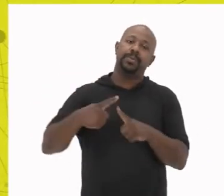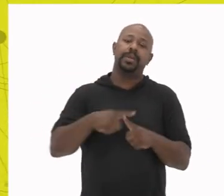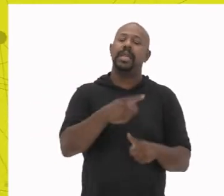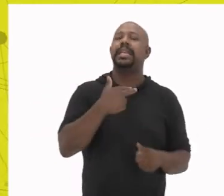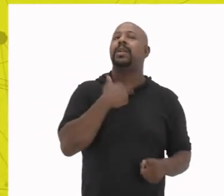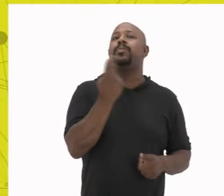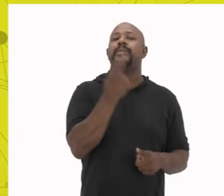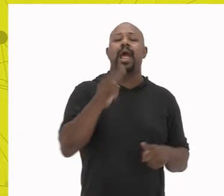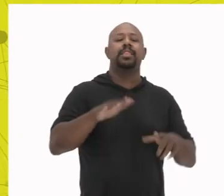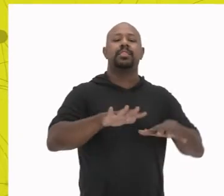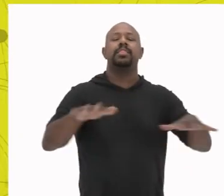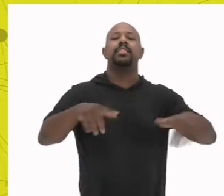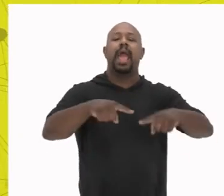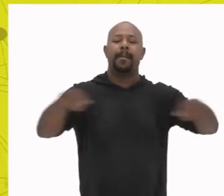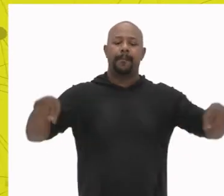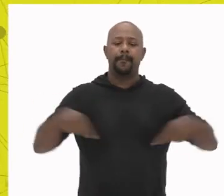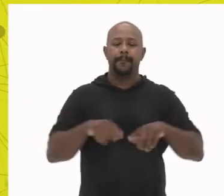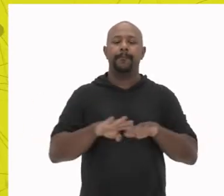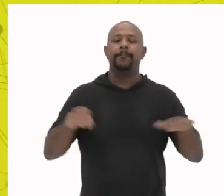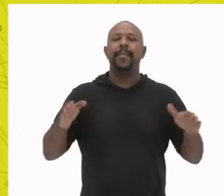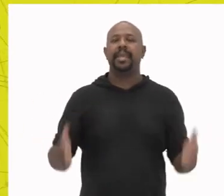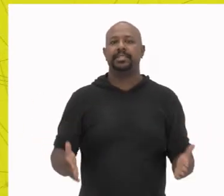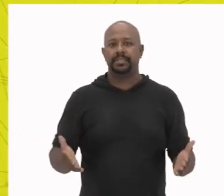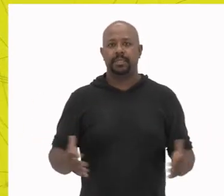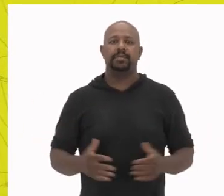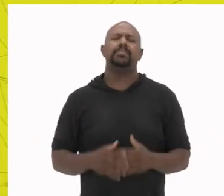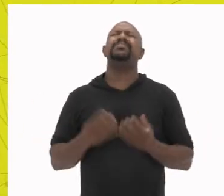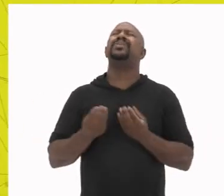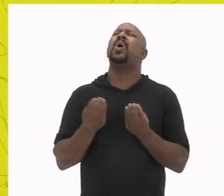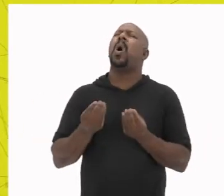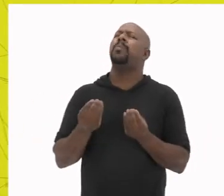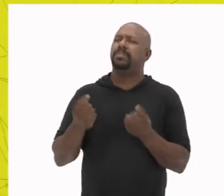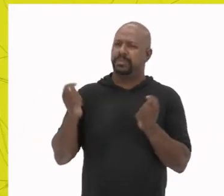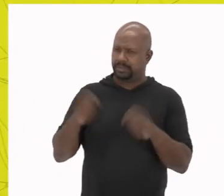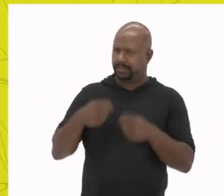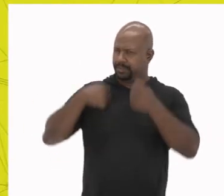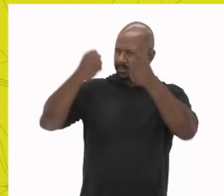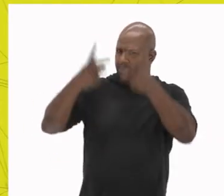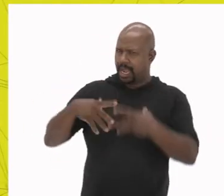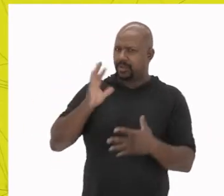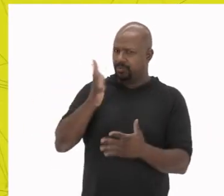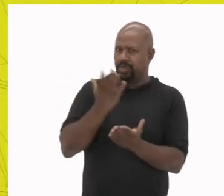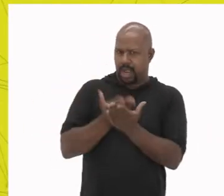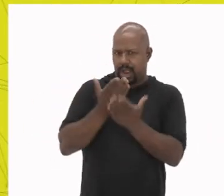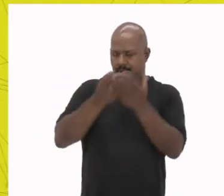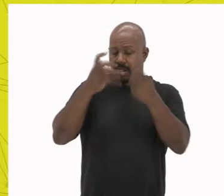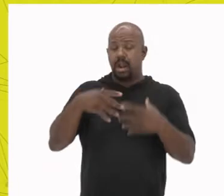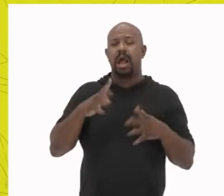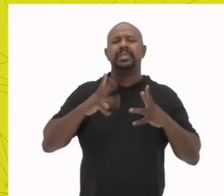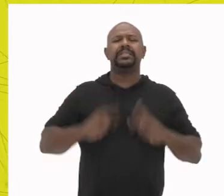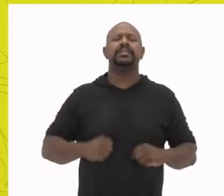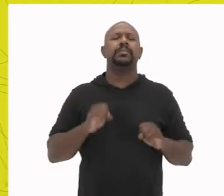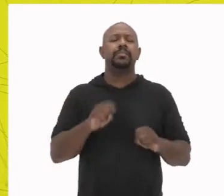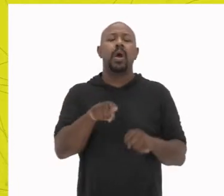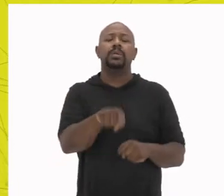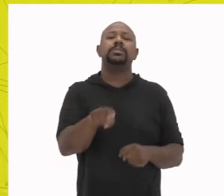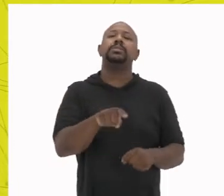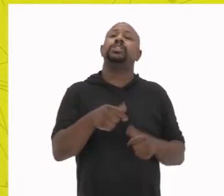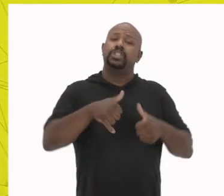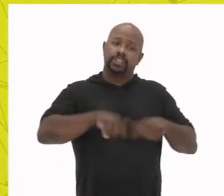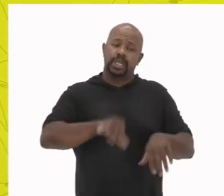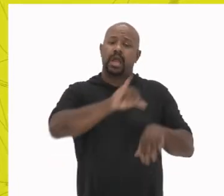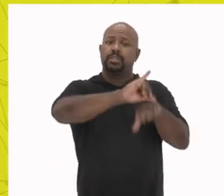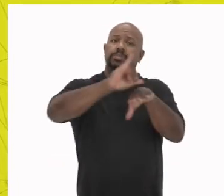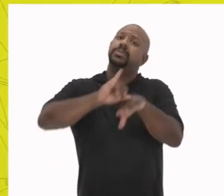externo no seu ateliê, pois ele não cabe na mesa que você tem disponível. Como explicado em nossa aula, a higienização pode